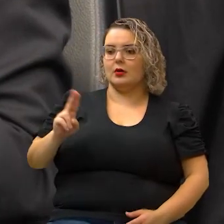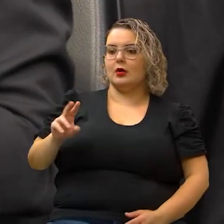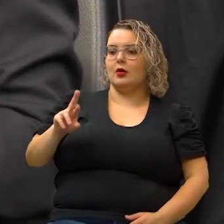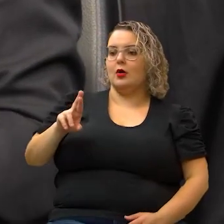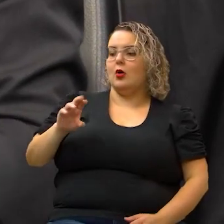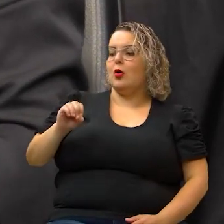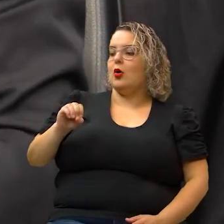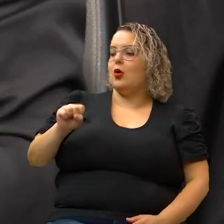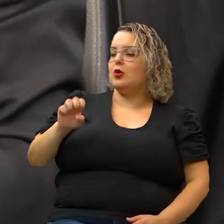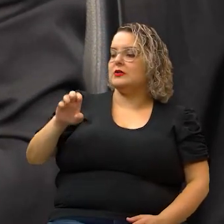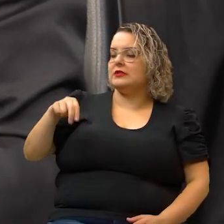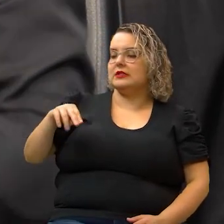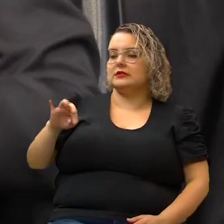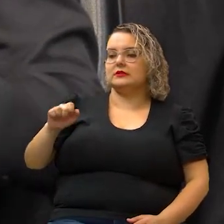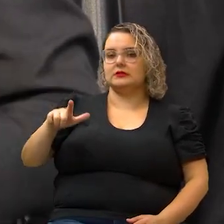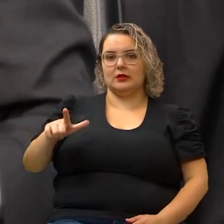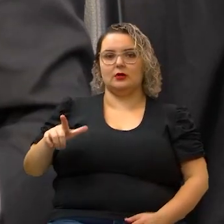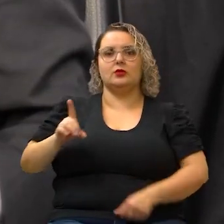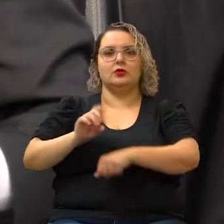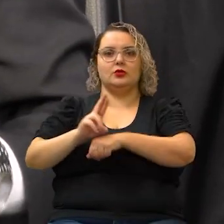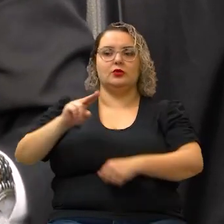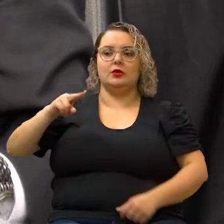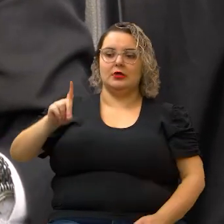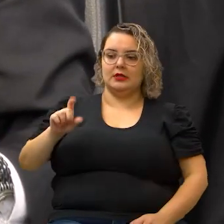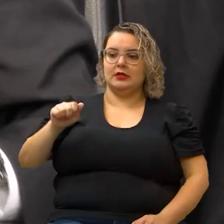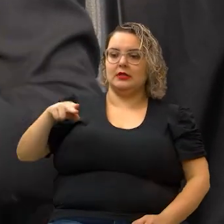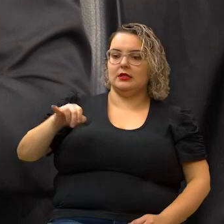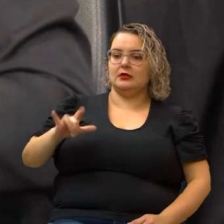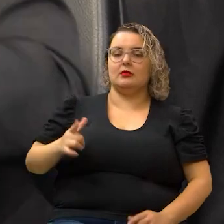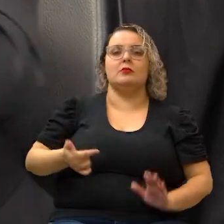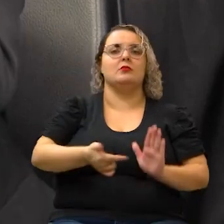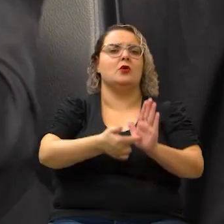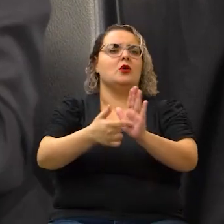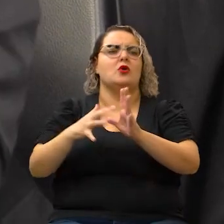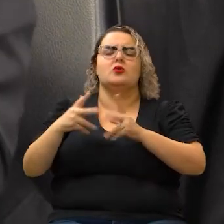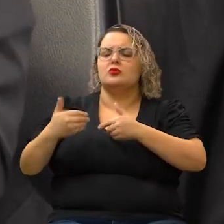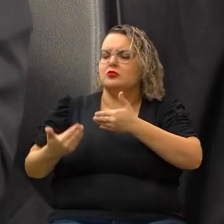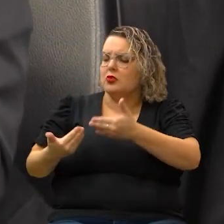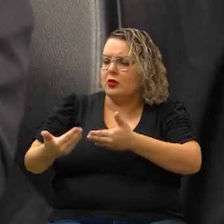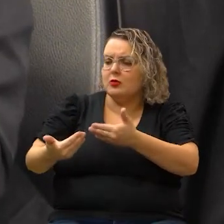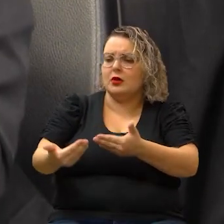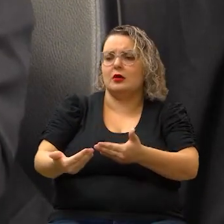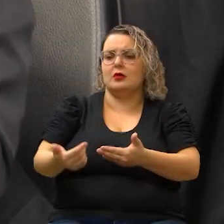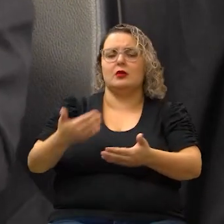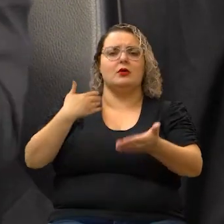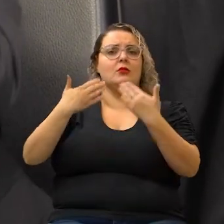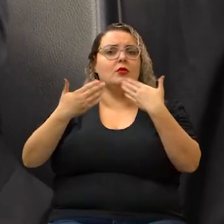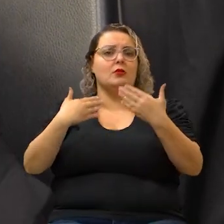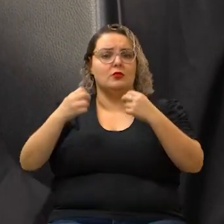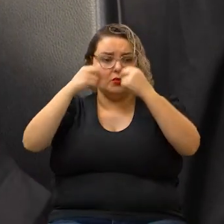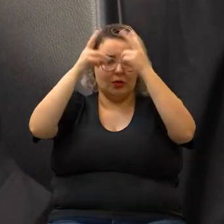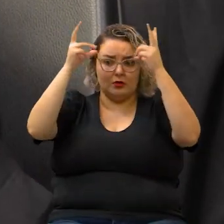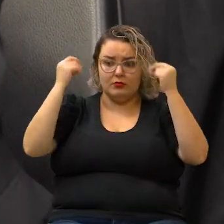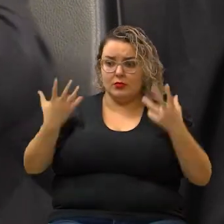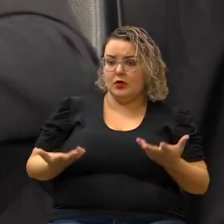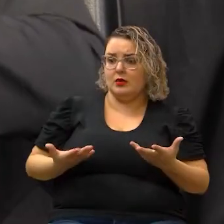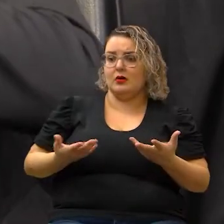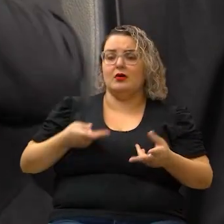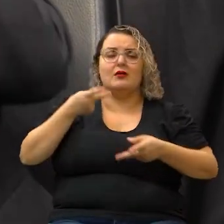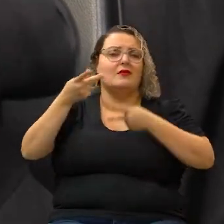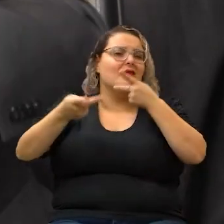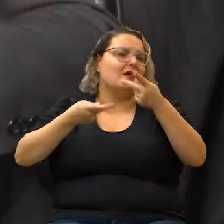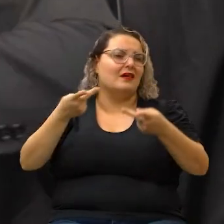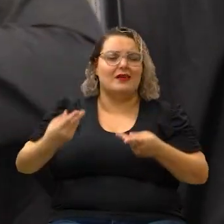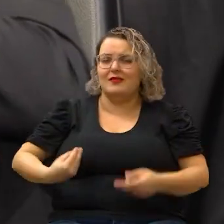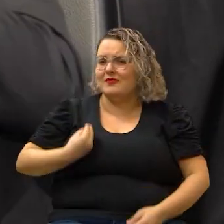nome dele era Dr. Rosenthal, o filho dele, Dr. Daniel, cuidaram, me mostravam todo o processo. Eu conversava com os enfermeiros, eles